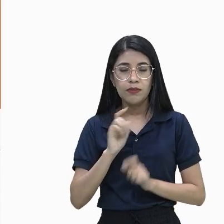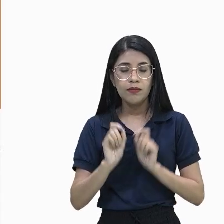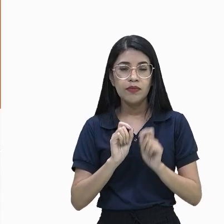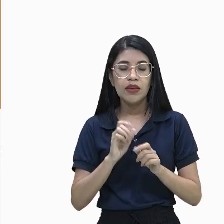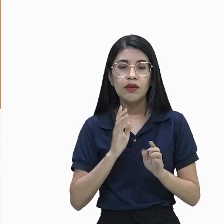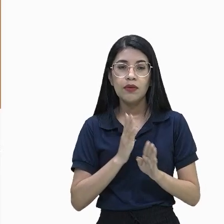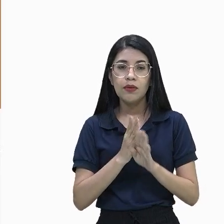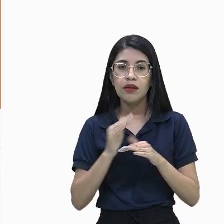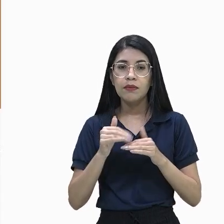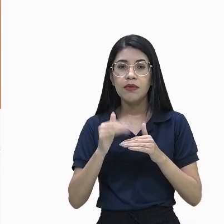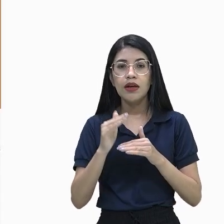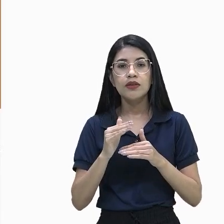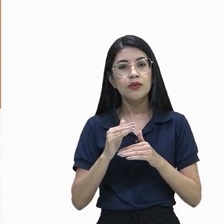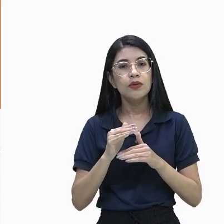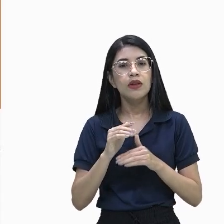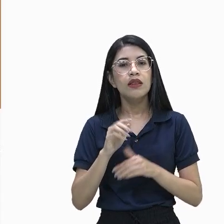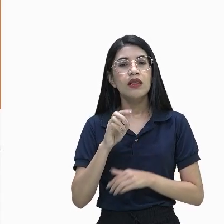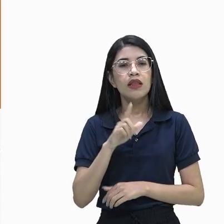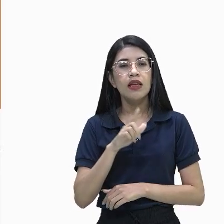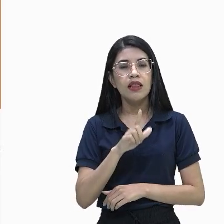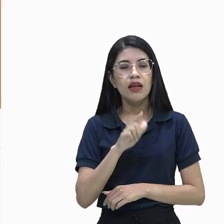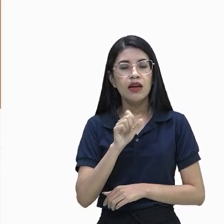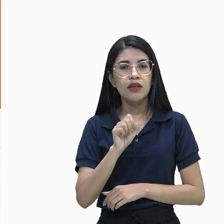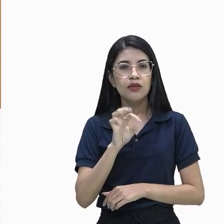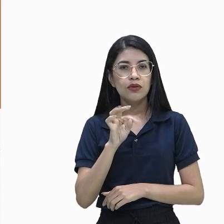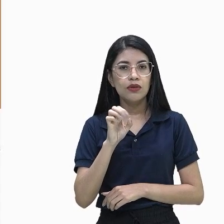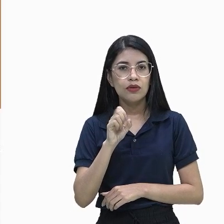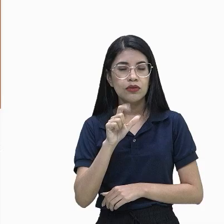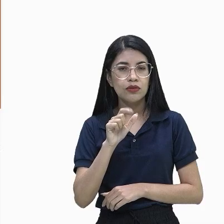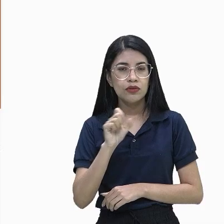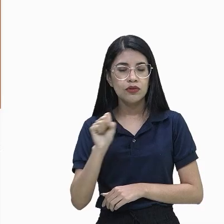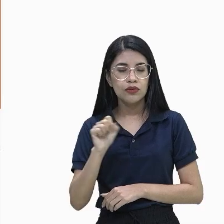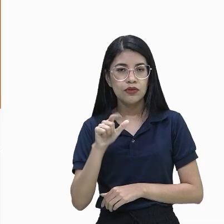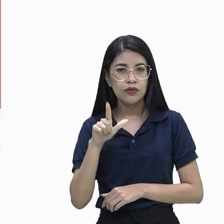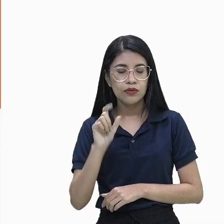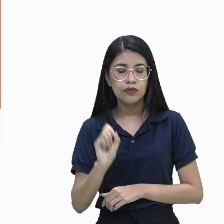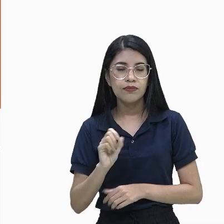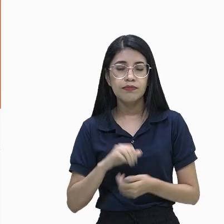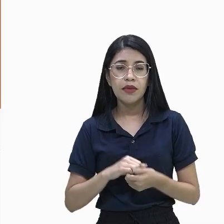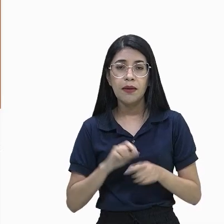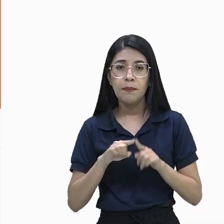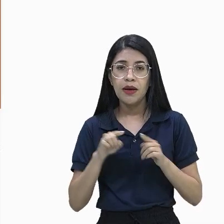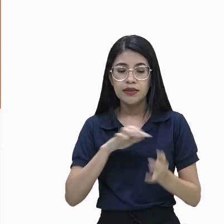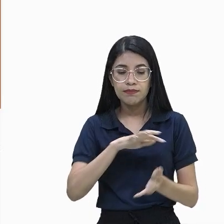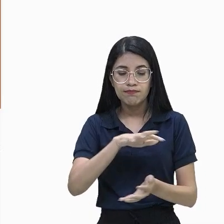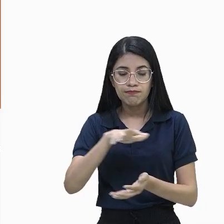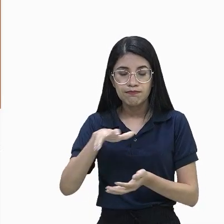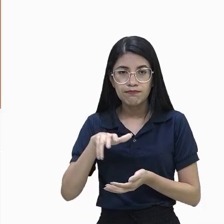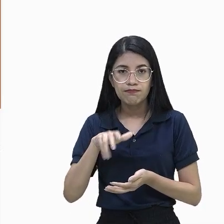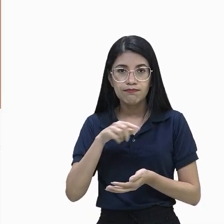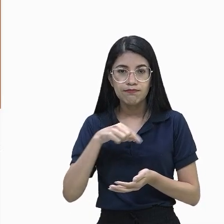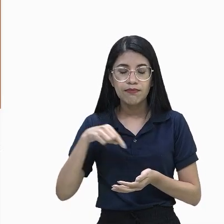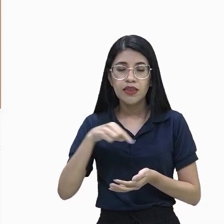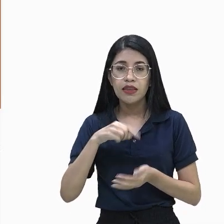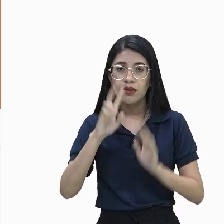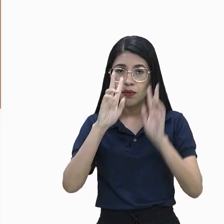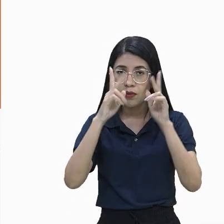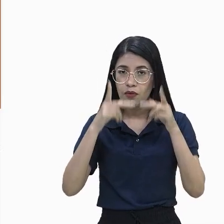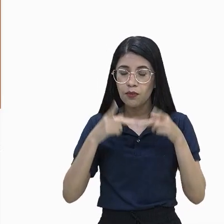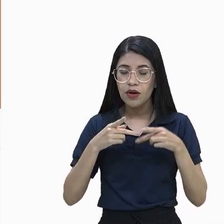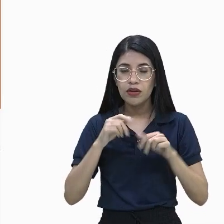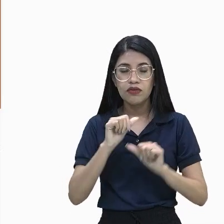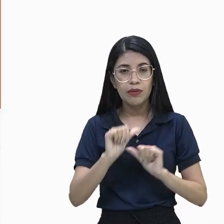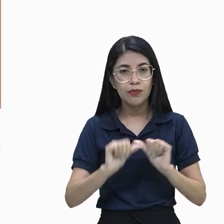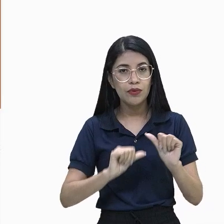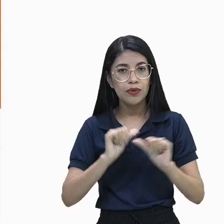como é uma região, gente, que está na superfície terrestre, o ser humano, ele acaba modificando